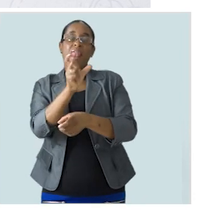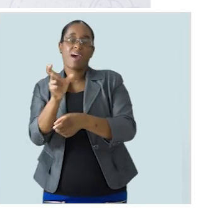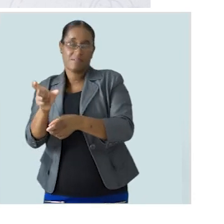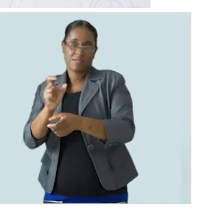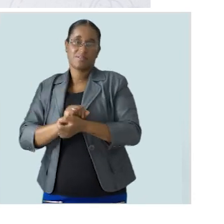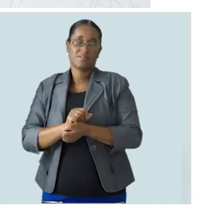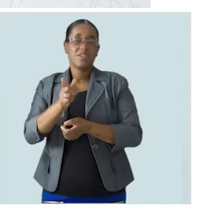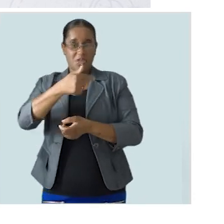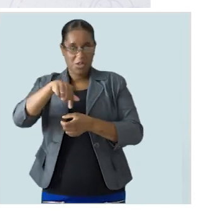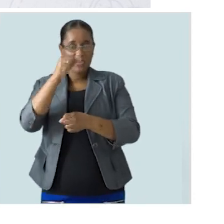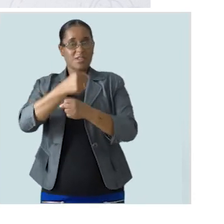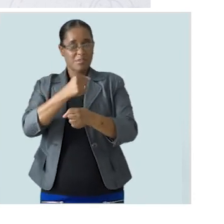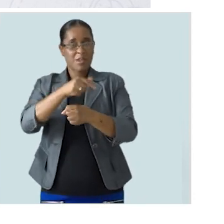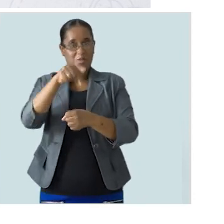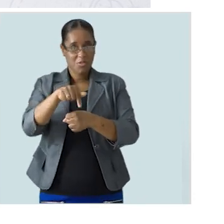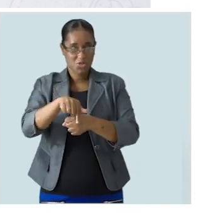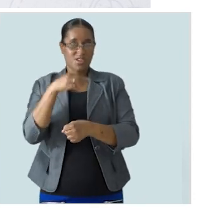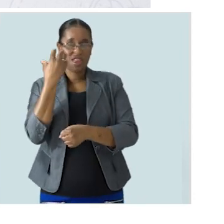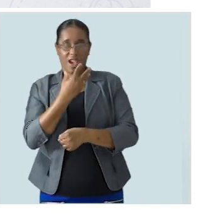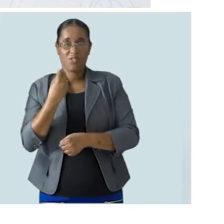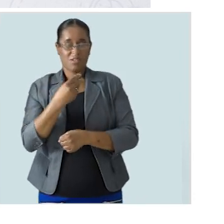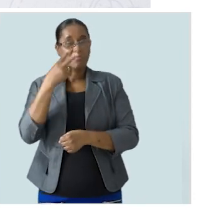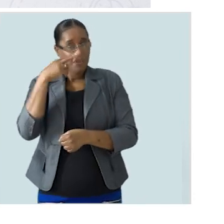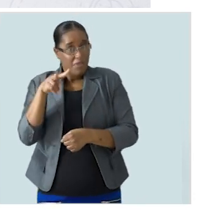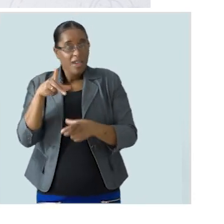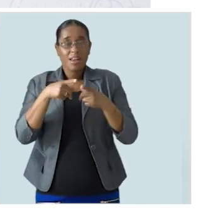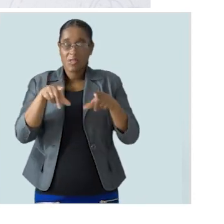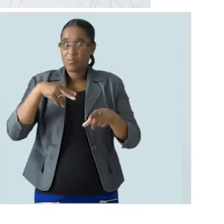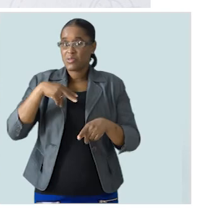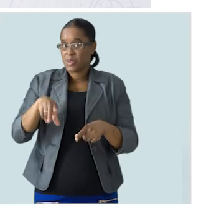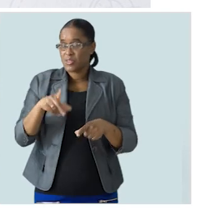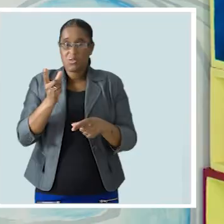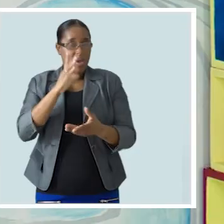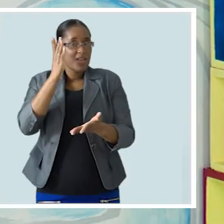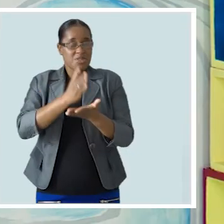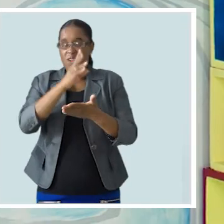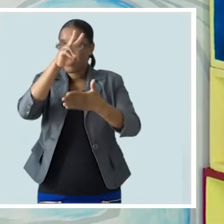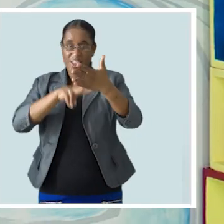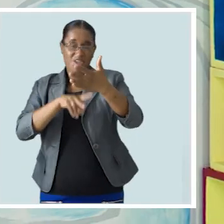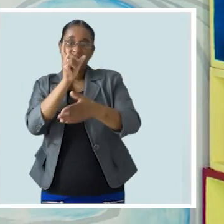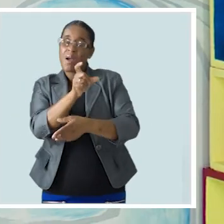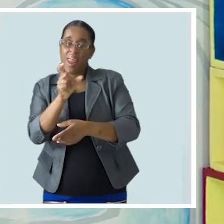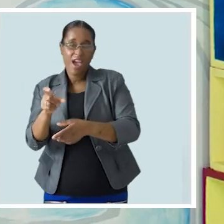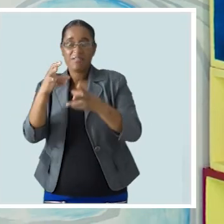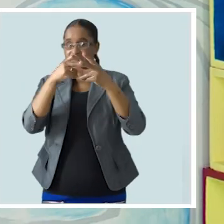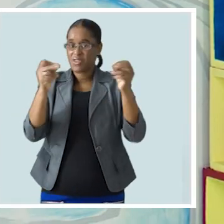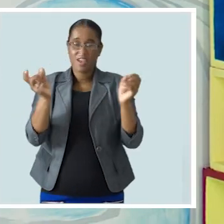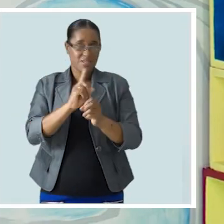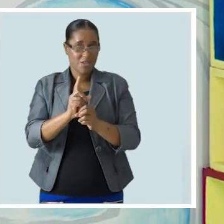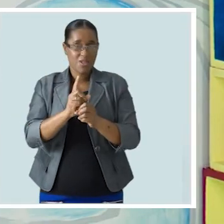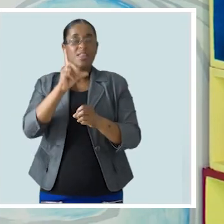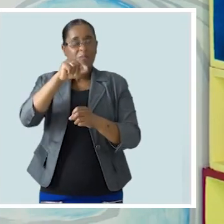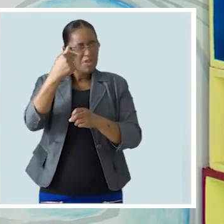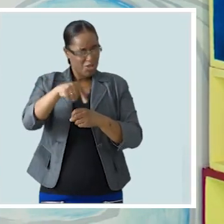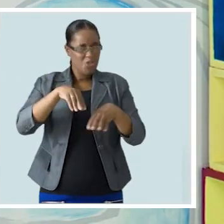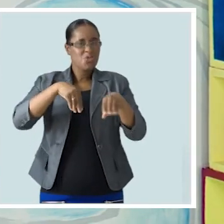nós vimos hoje na aula. Para verem que língua portuguesa não é apenas texto, palavras, frases, também temos